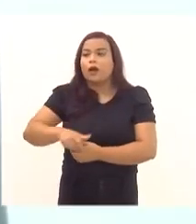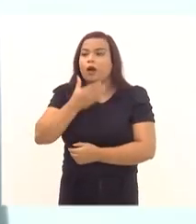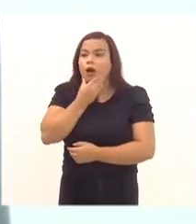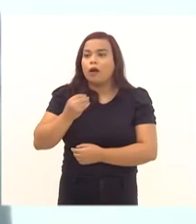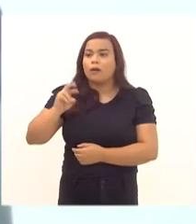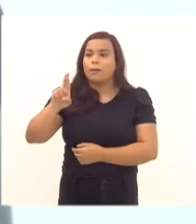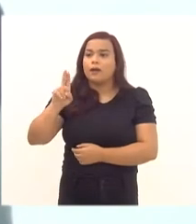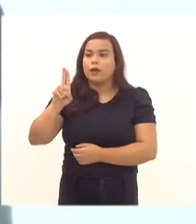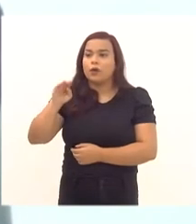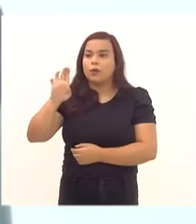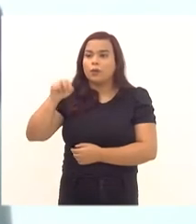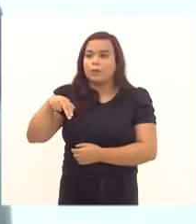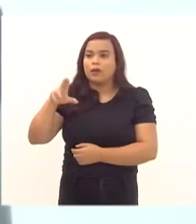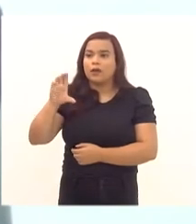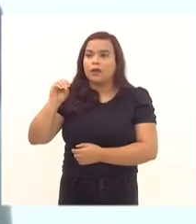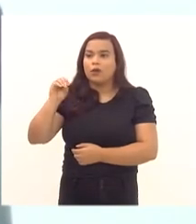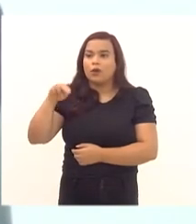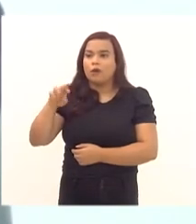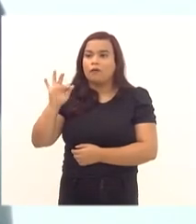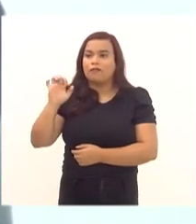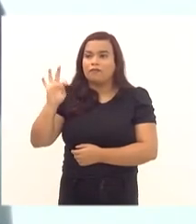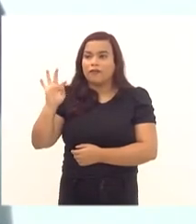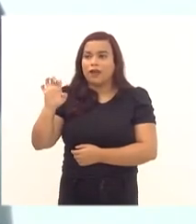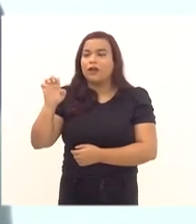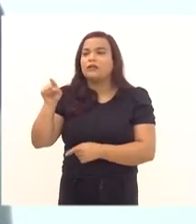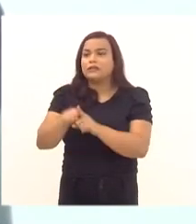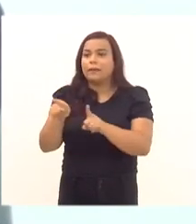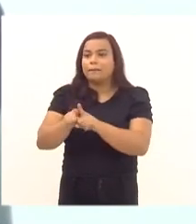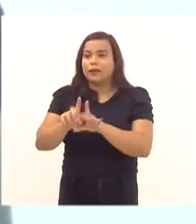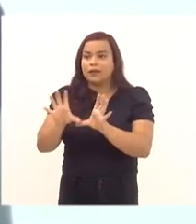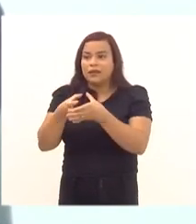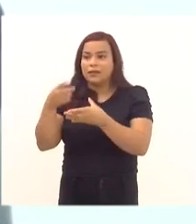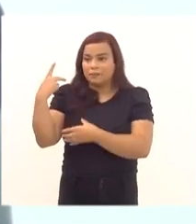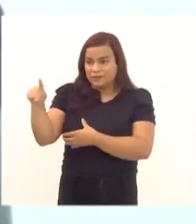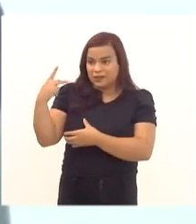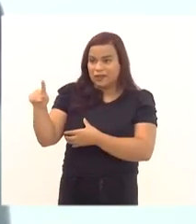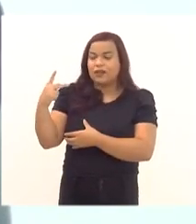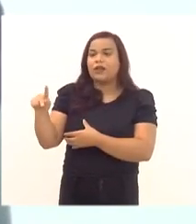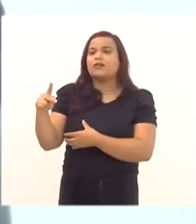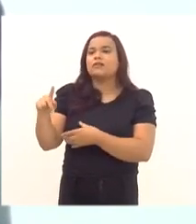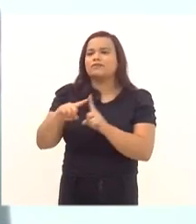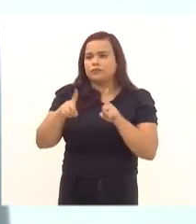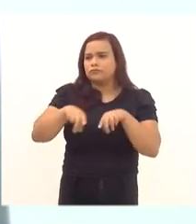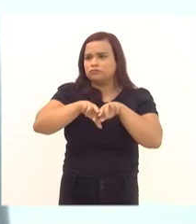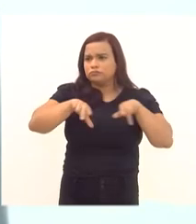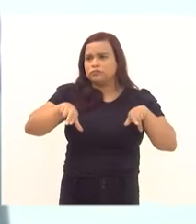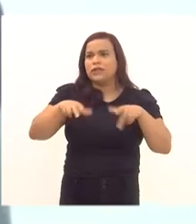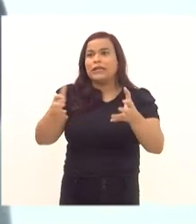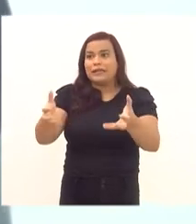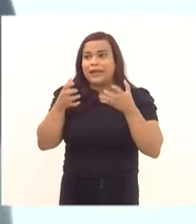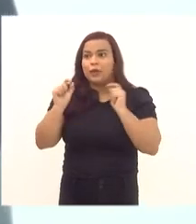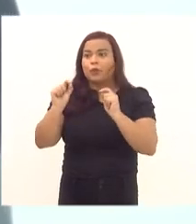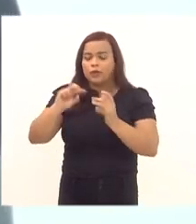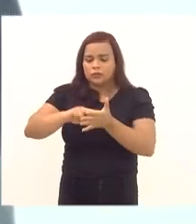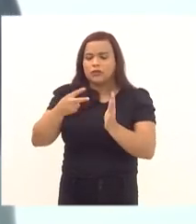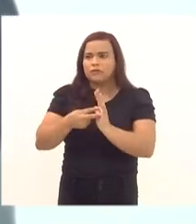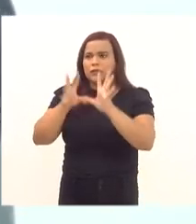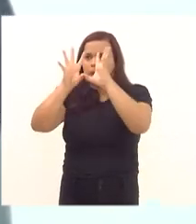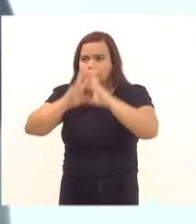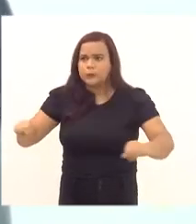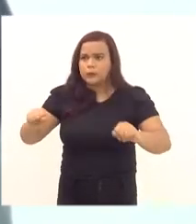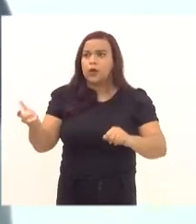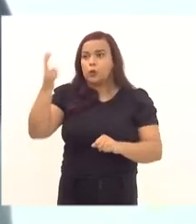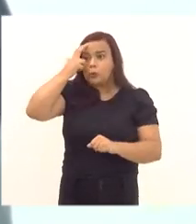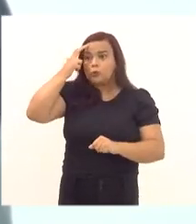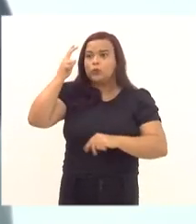companhia eles querem na verdade acabar com o o a cultura popular na